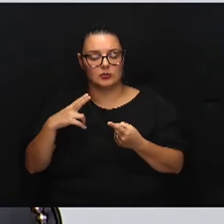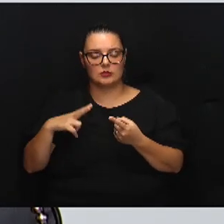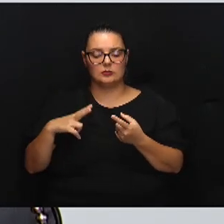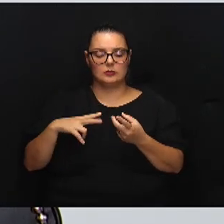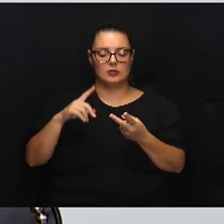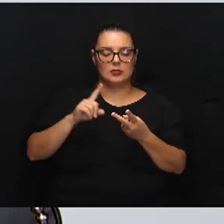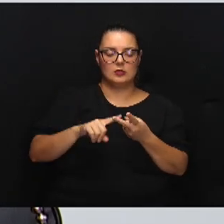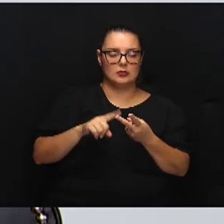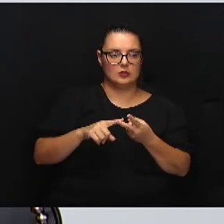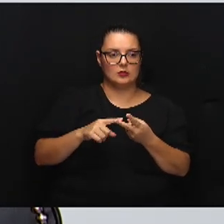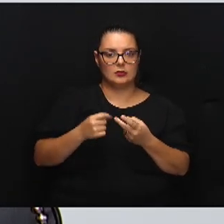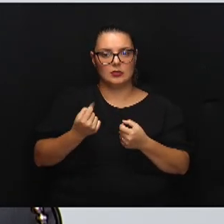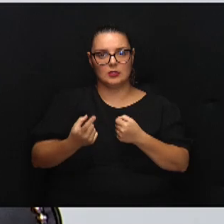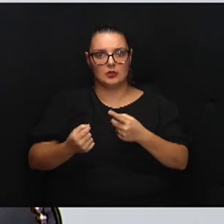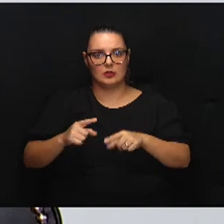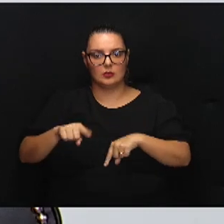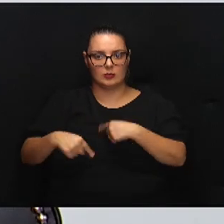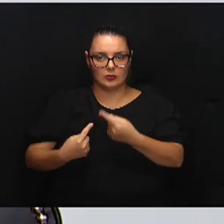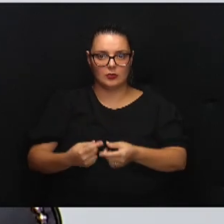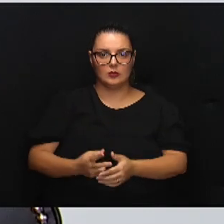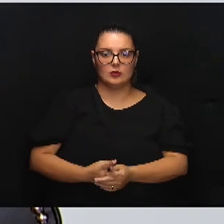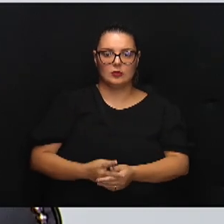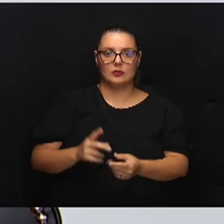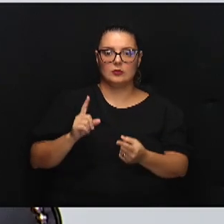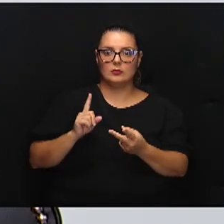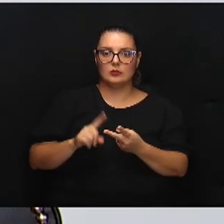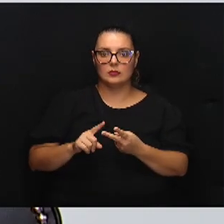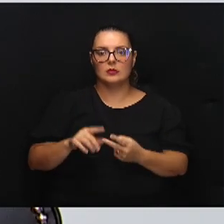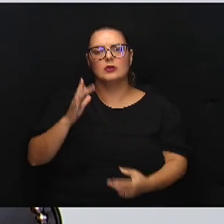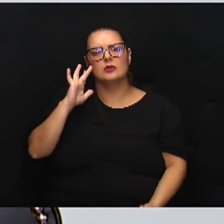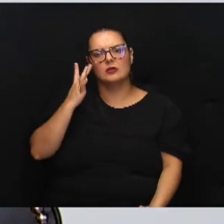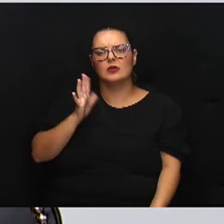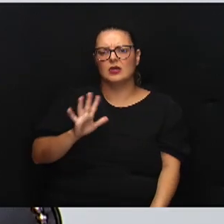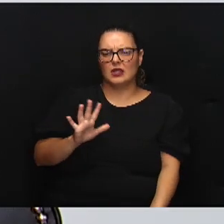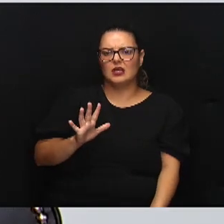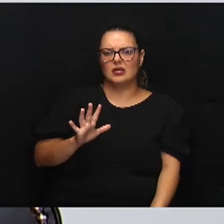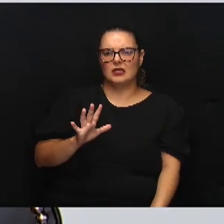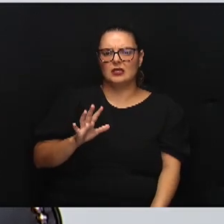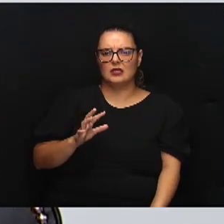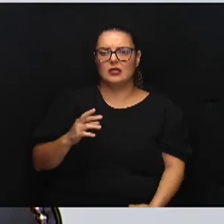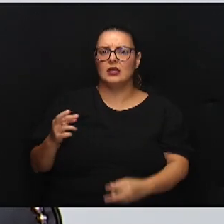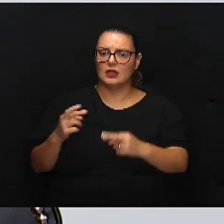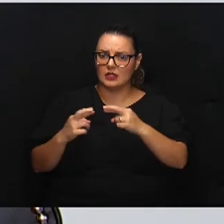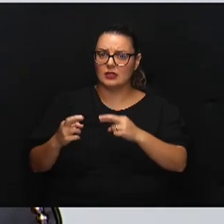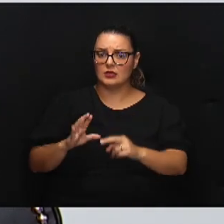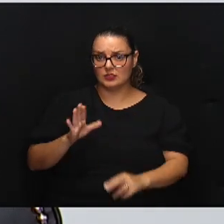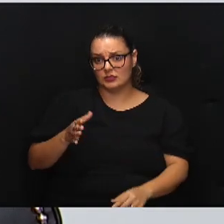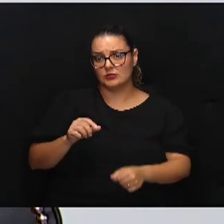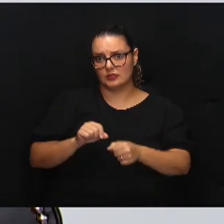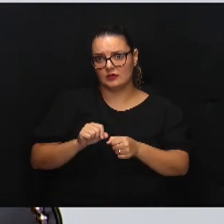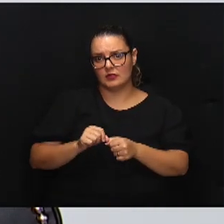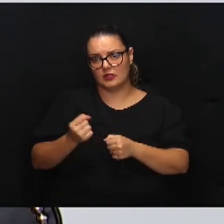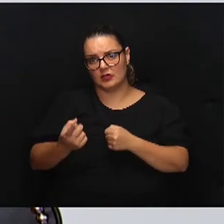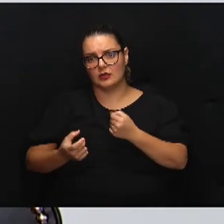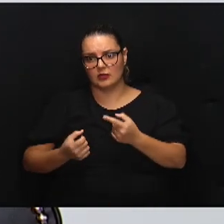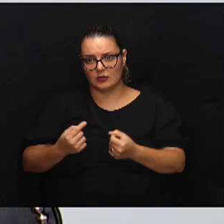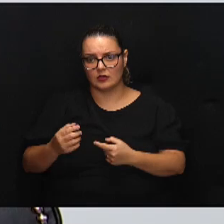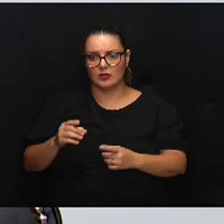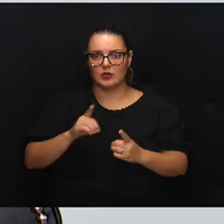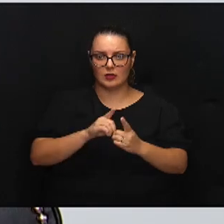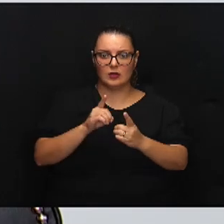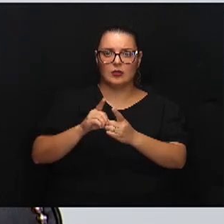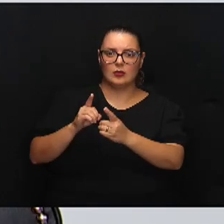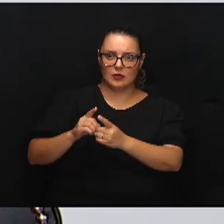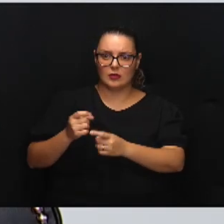e mais algum outro? Eu trouxe, não, acho que foi só mais mesmo análise. Eu faço algumas partes de consultoria